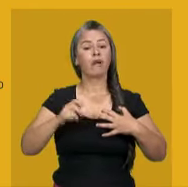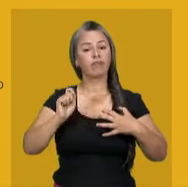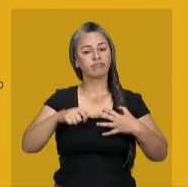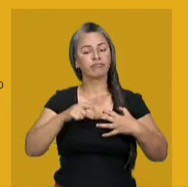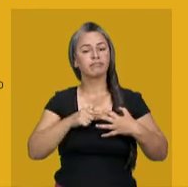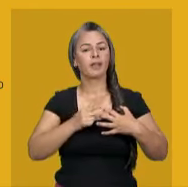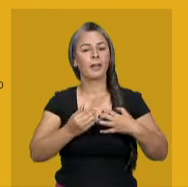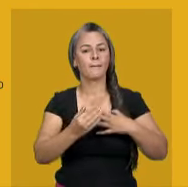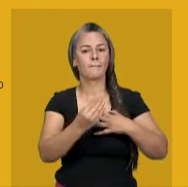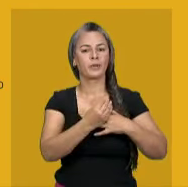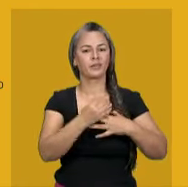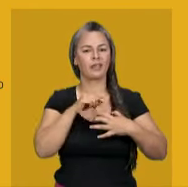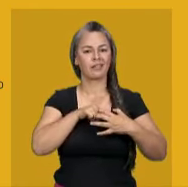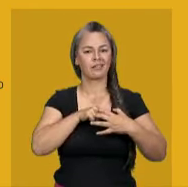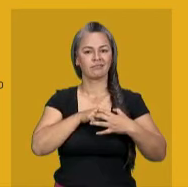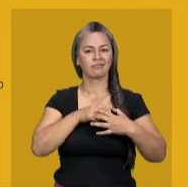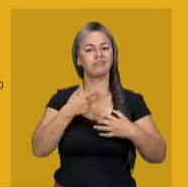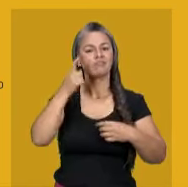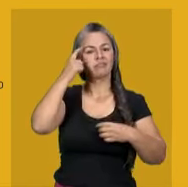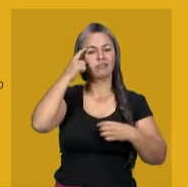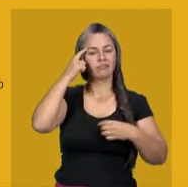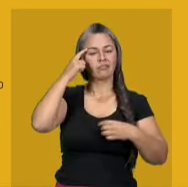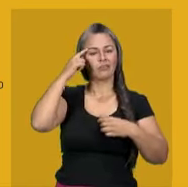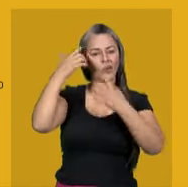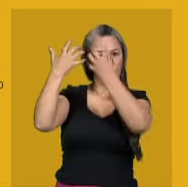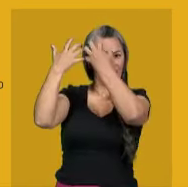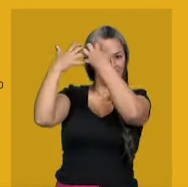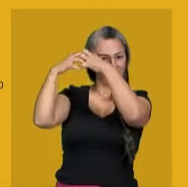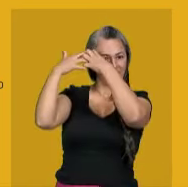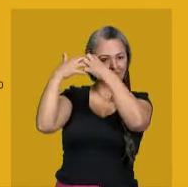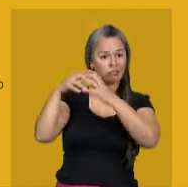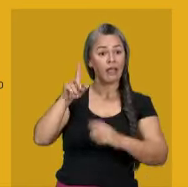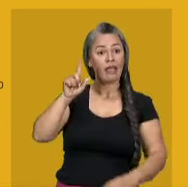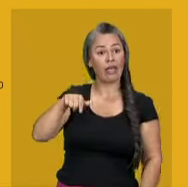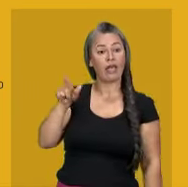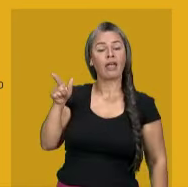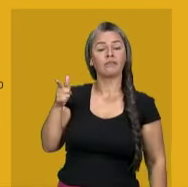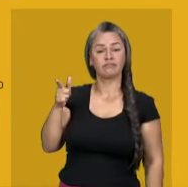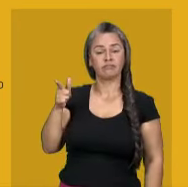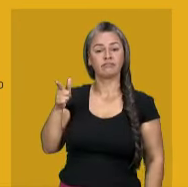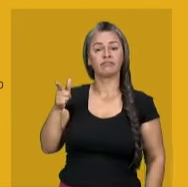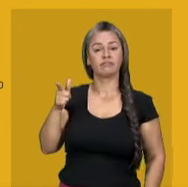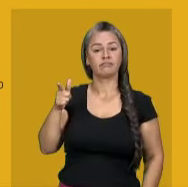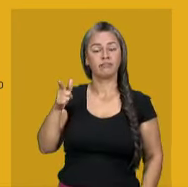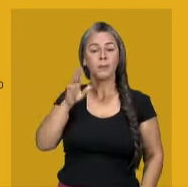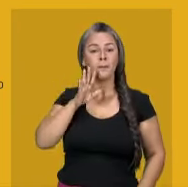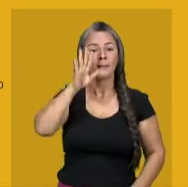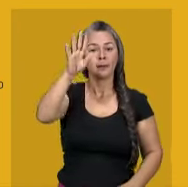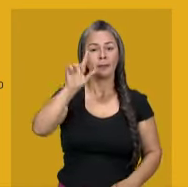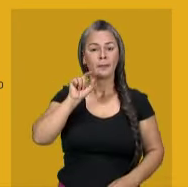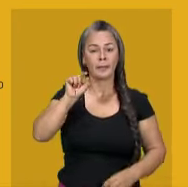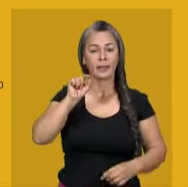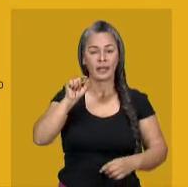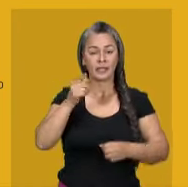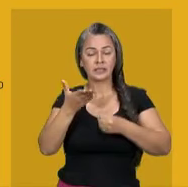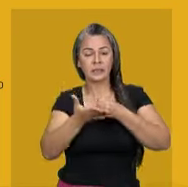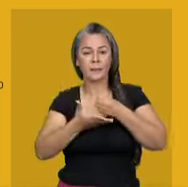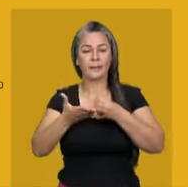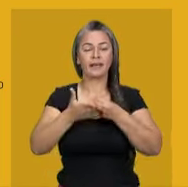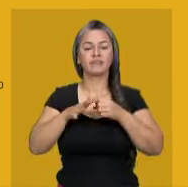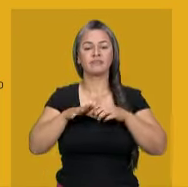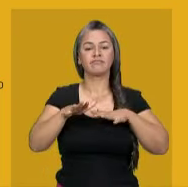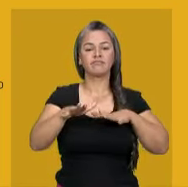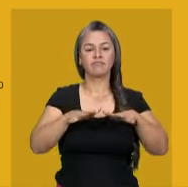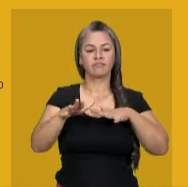é também a base mecânica para o movimento. E o esqueleto também